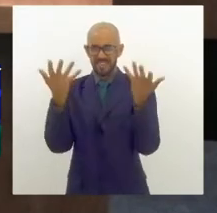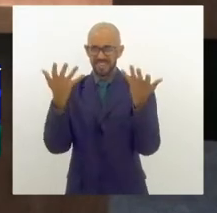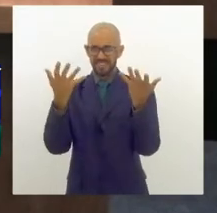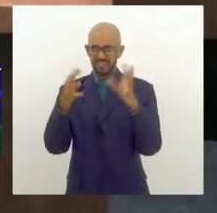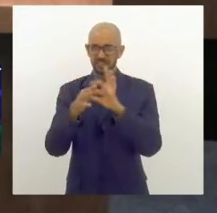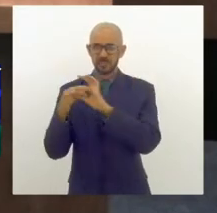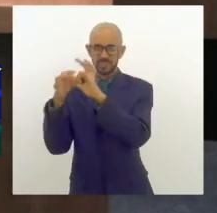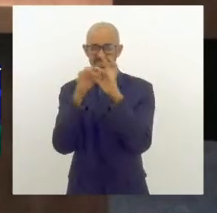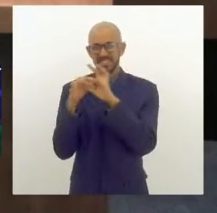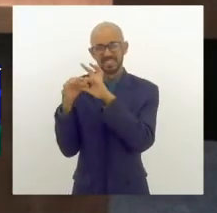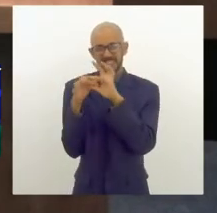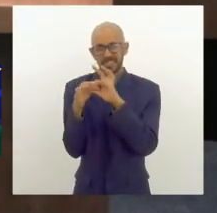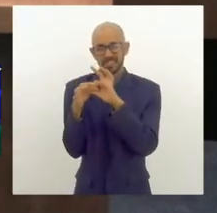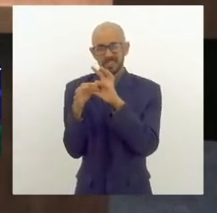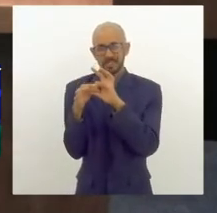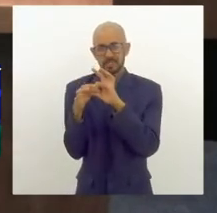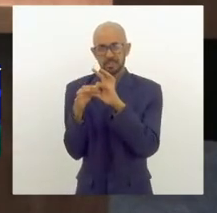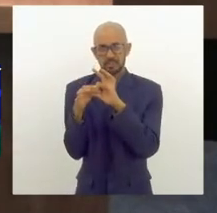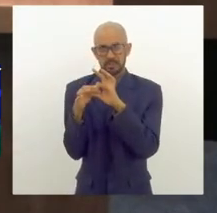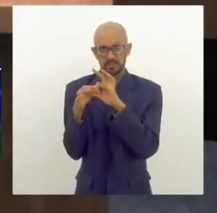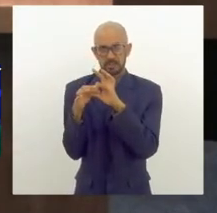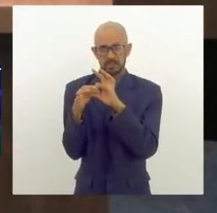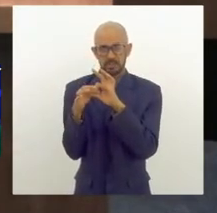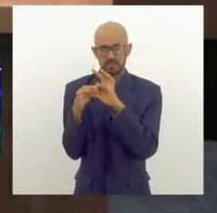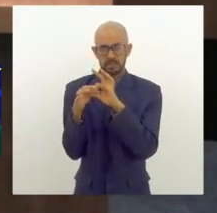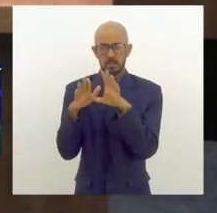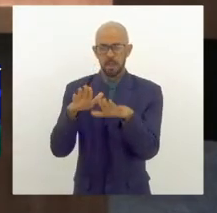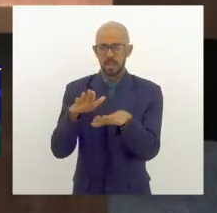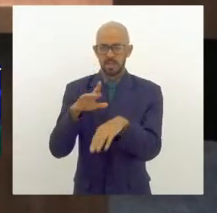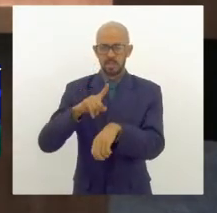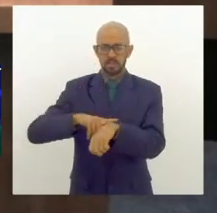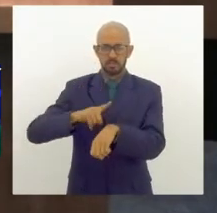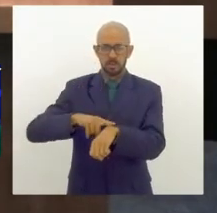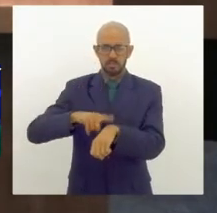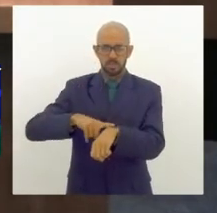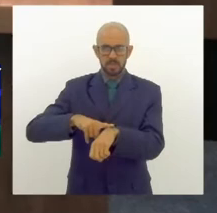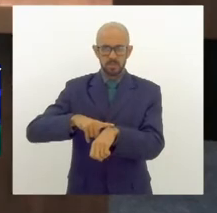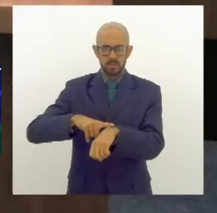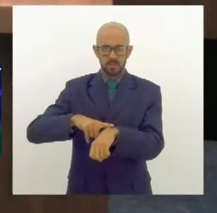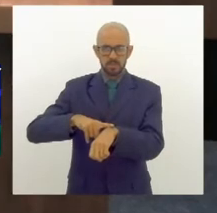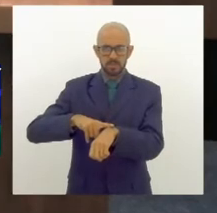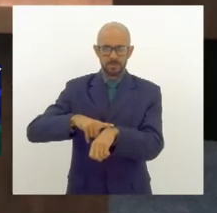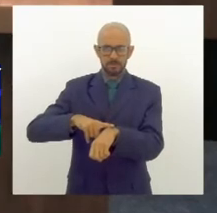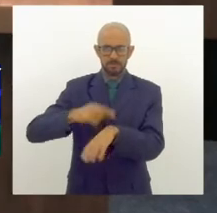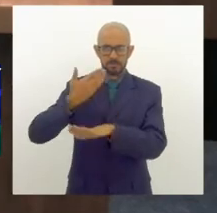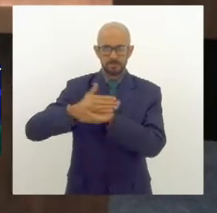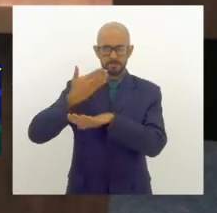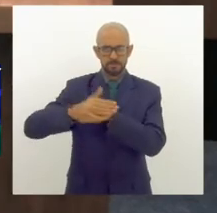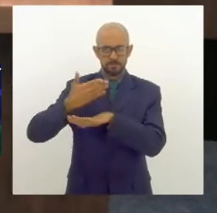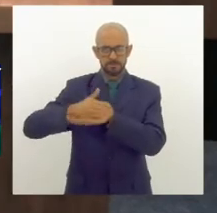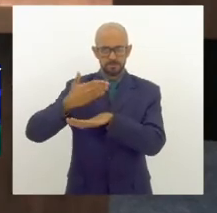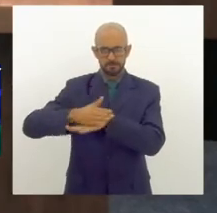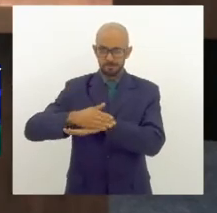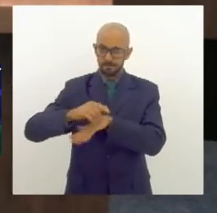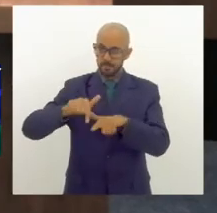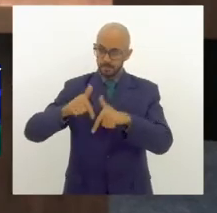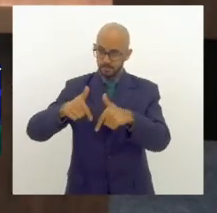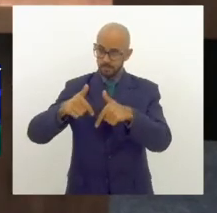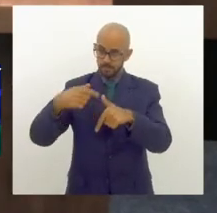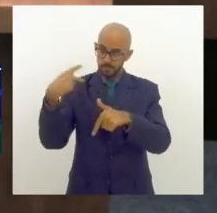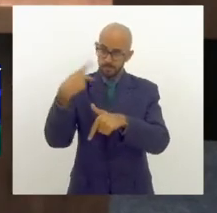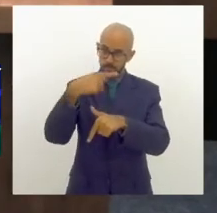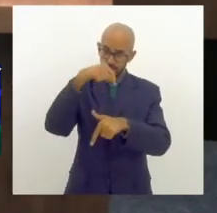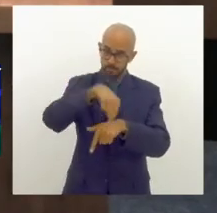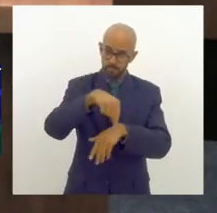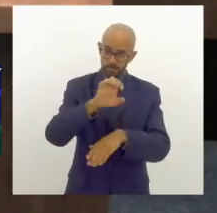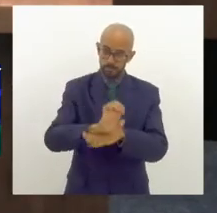mulheres unidas com A, B e C, mas na hora, deputada Renata, de colocar em prática as suas ações aqui no